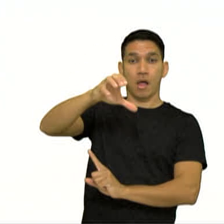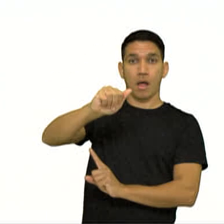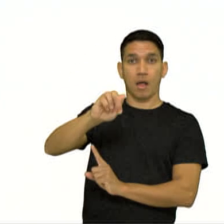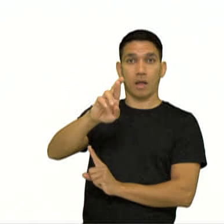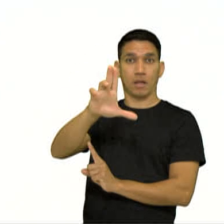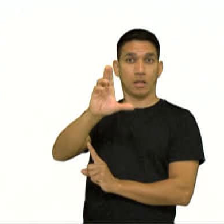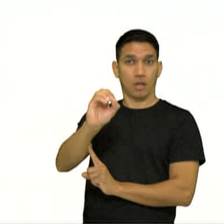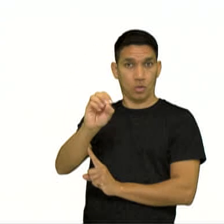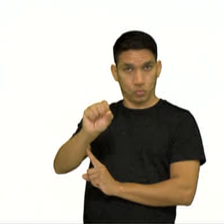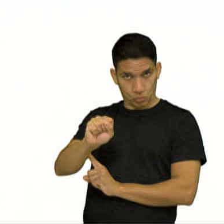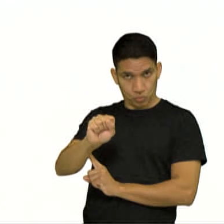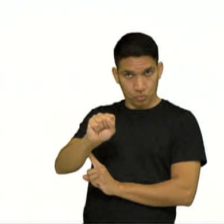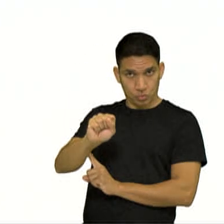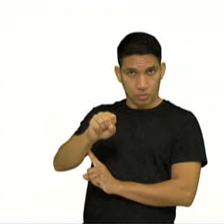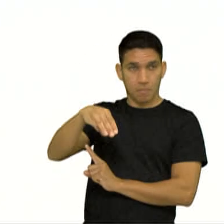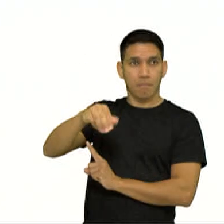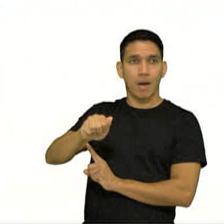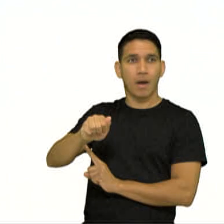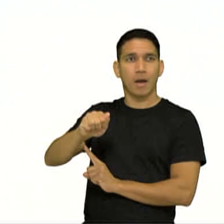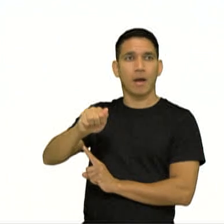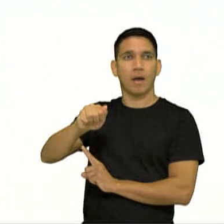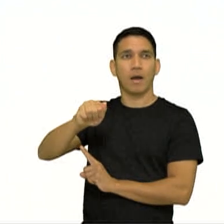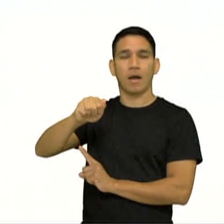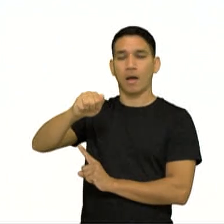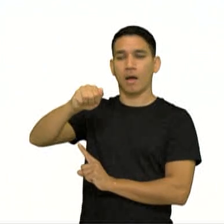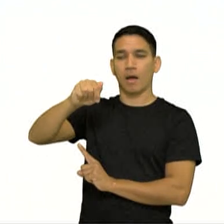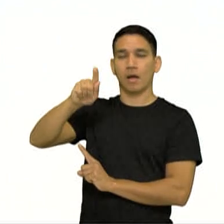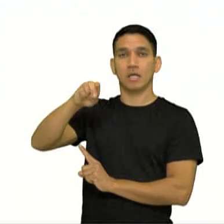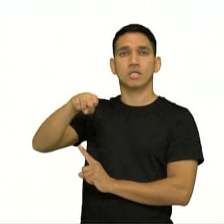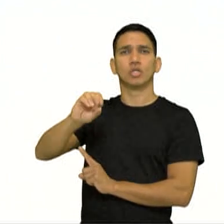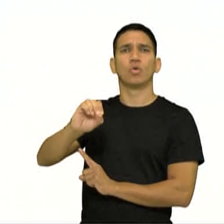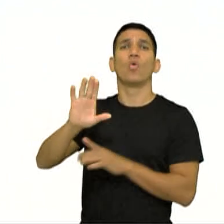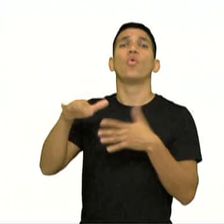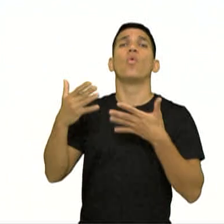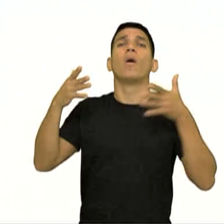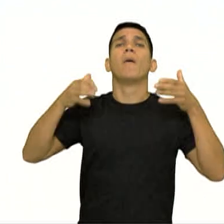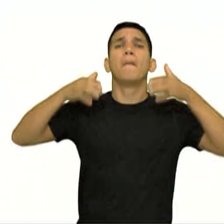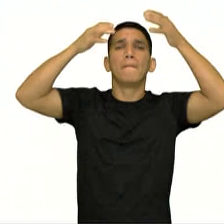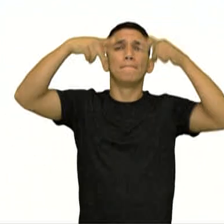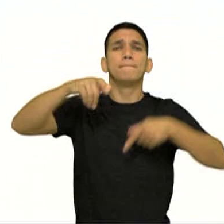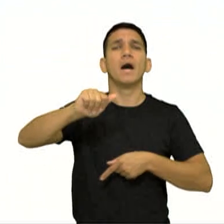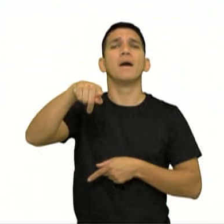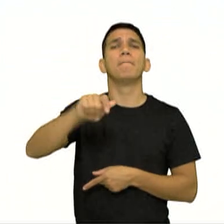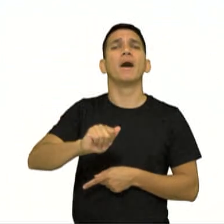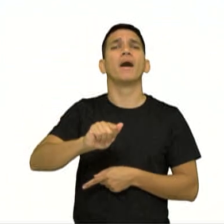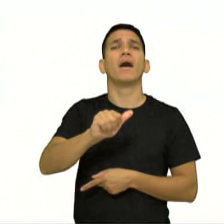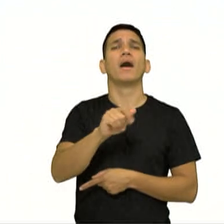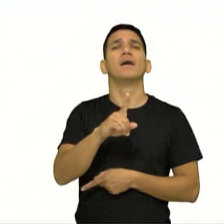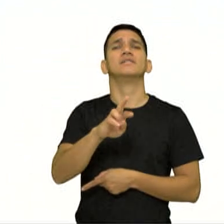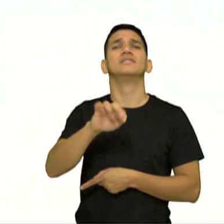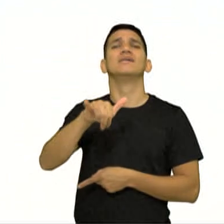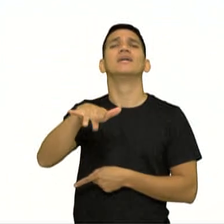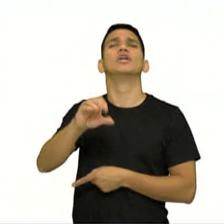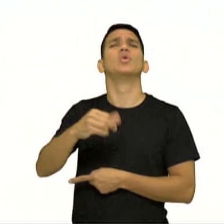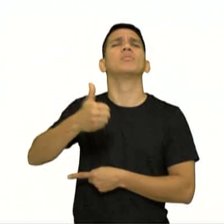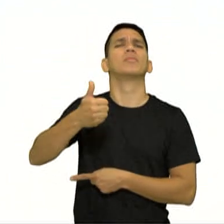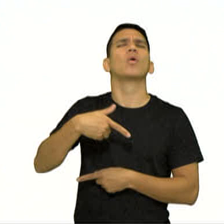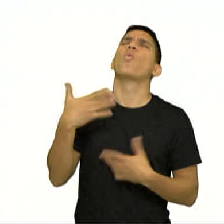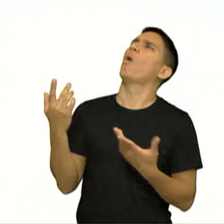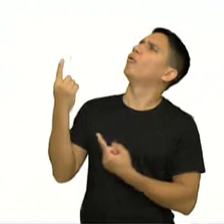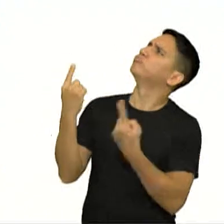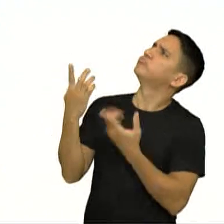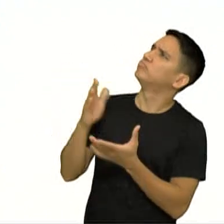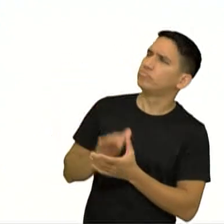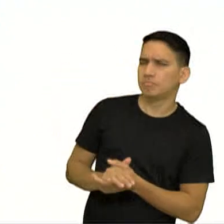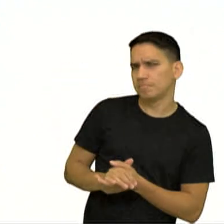Adriano I. Então, qual dos personagens é Carlos Magno e como você chegou a essa conclusão? Então, olhando